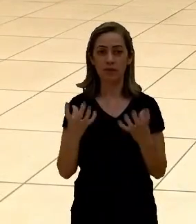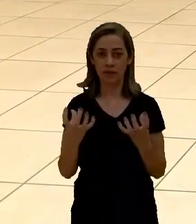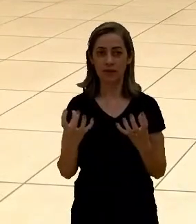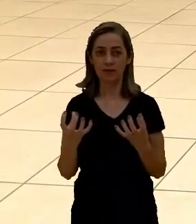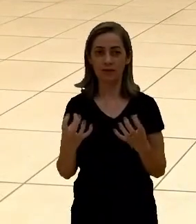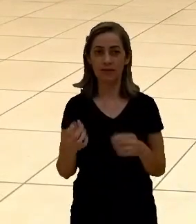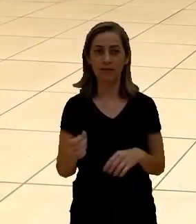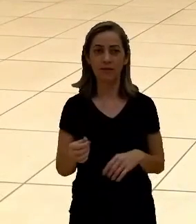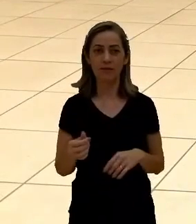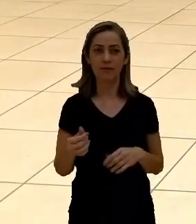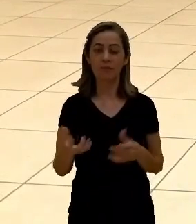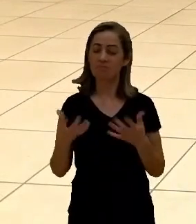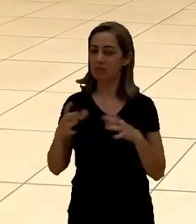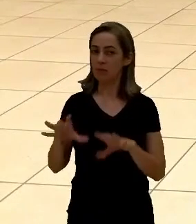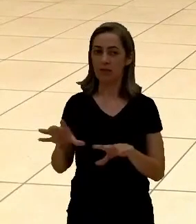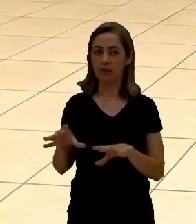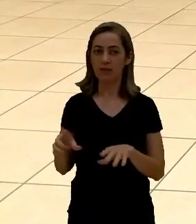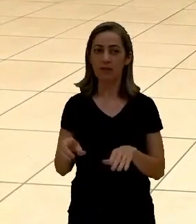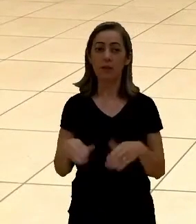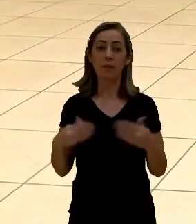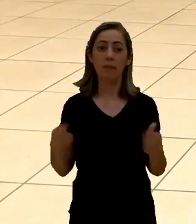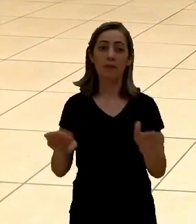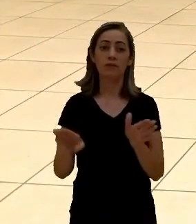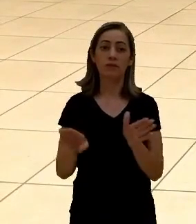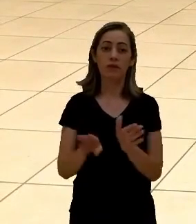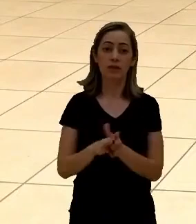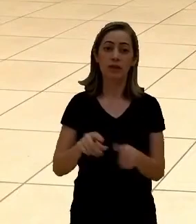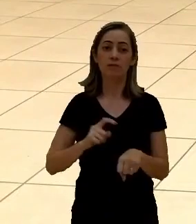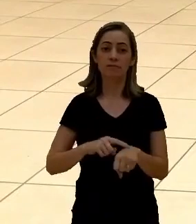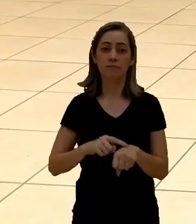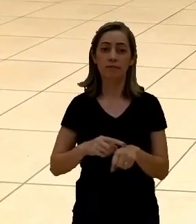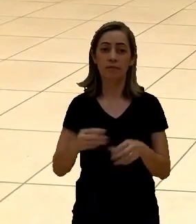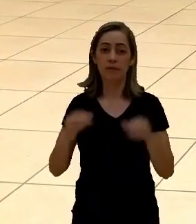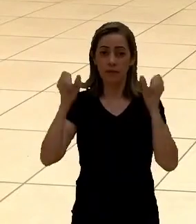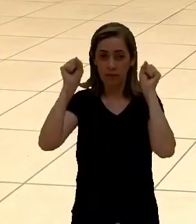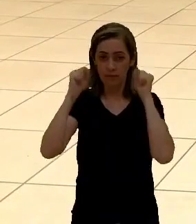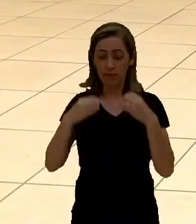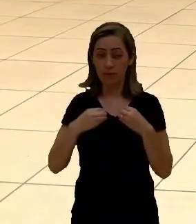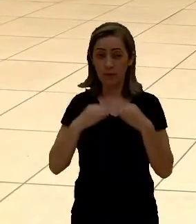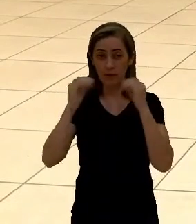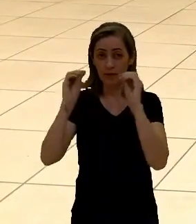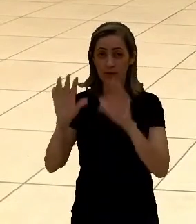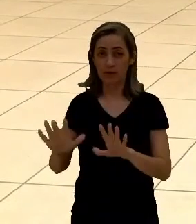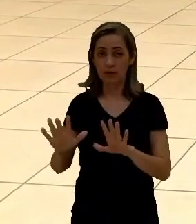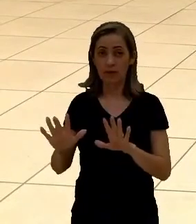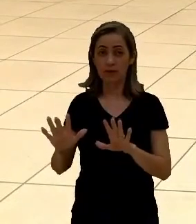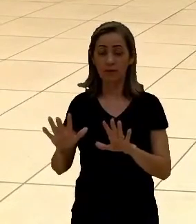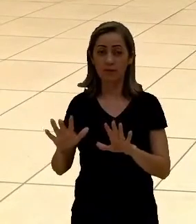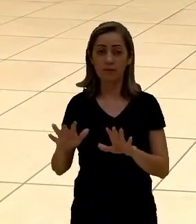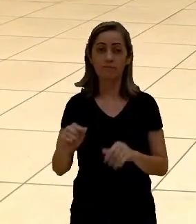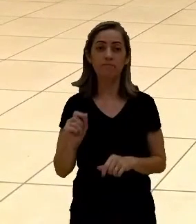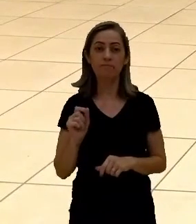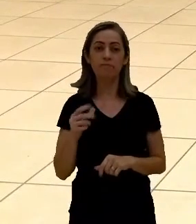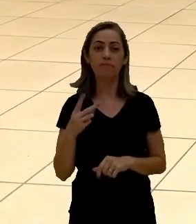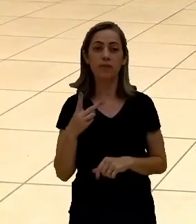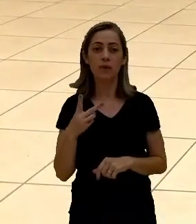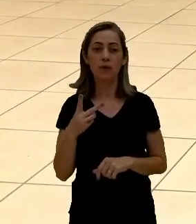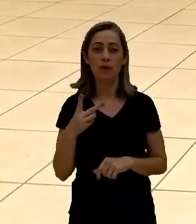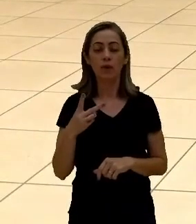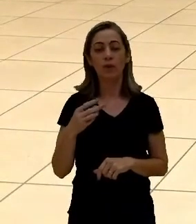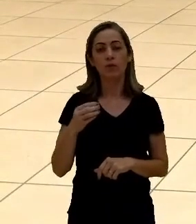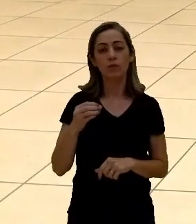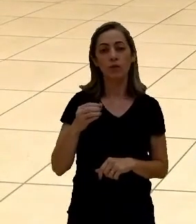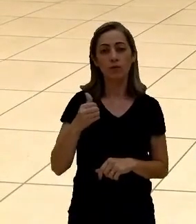mim até chegar no momento da minha ordenação e no em 2018 no dia 25 de